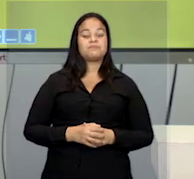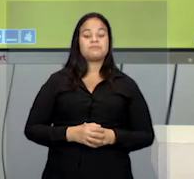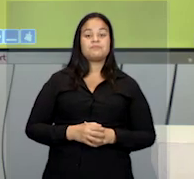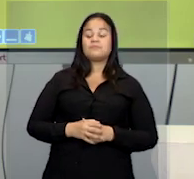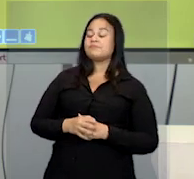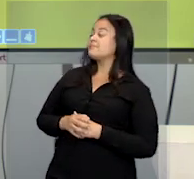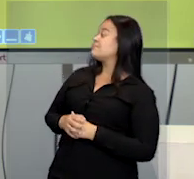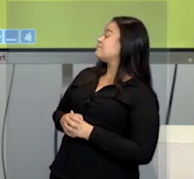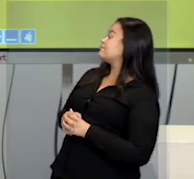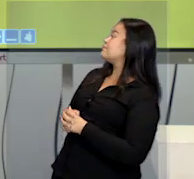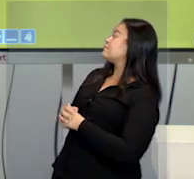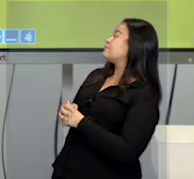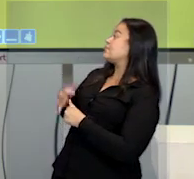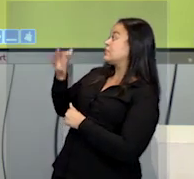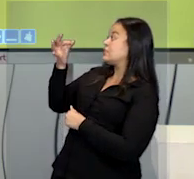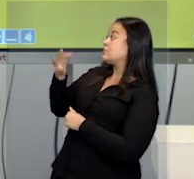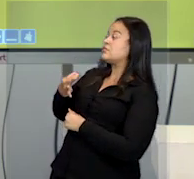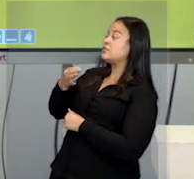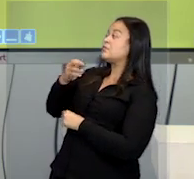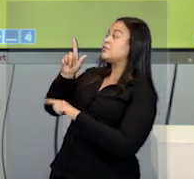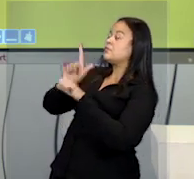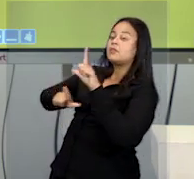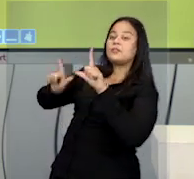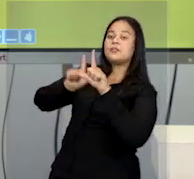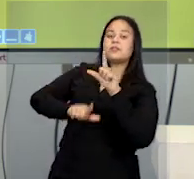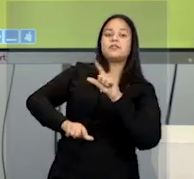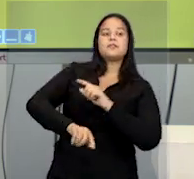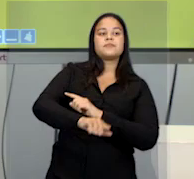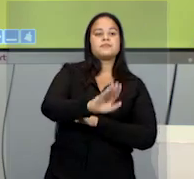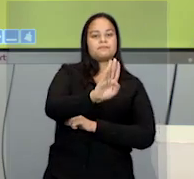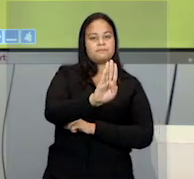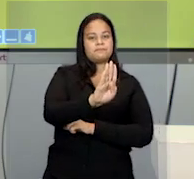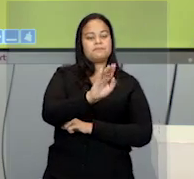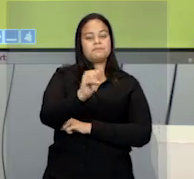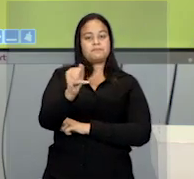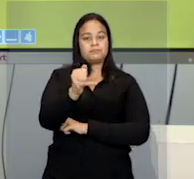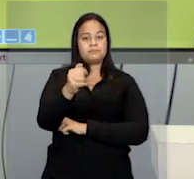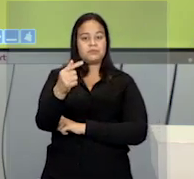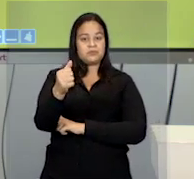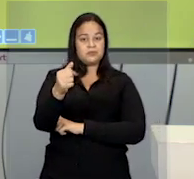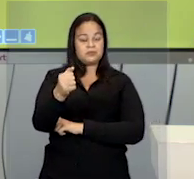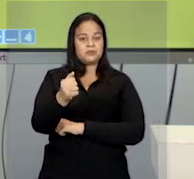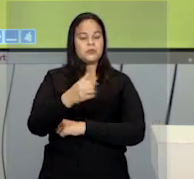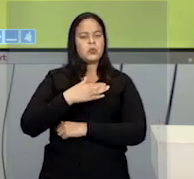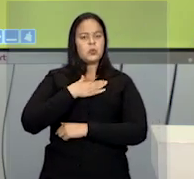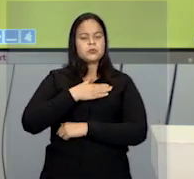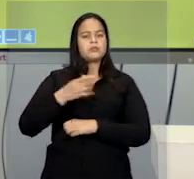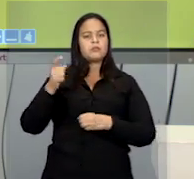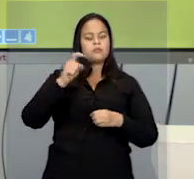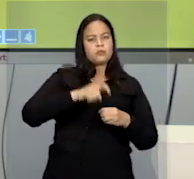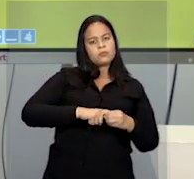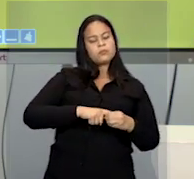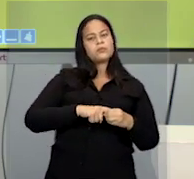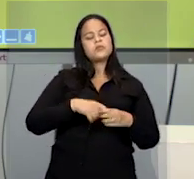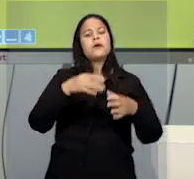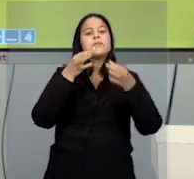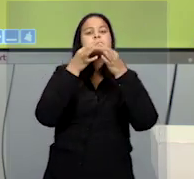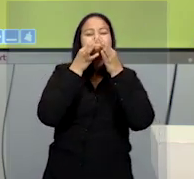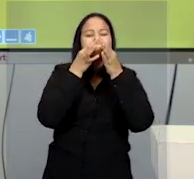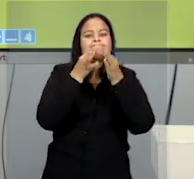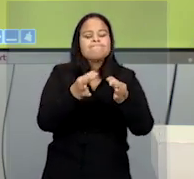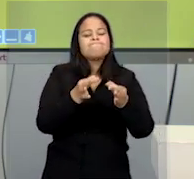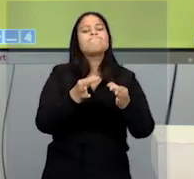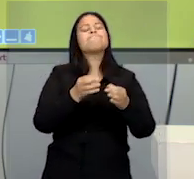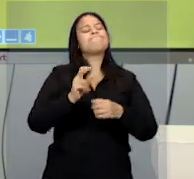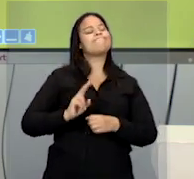Opção letra B, né? Menos 17. Eu gostaria de voltar aqui e dar uma dica